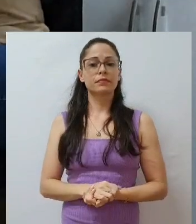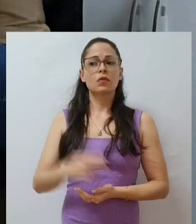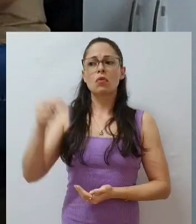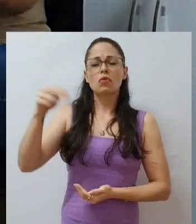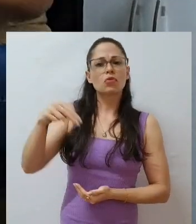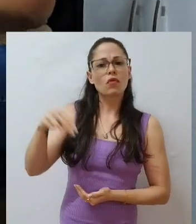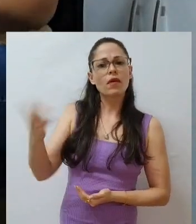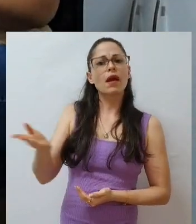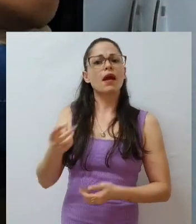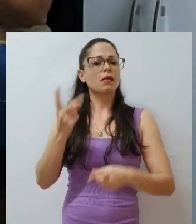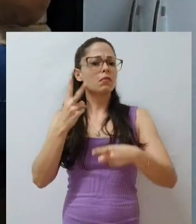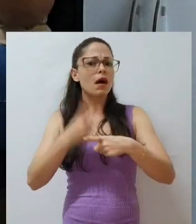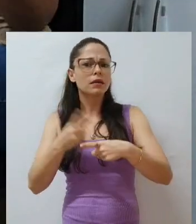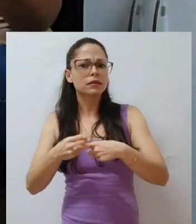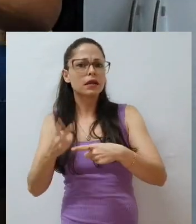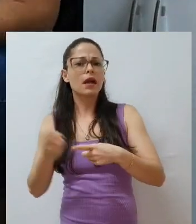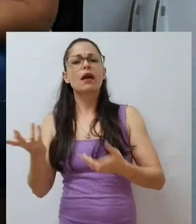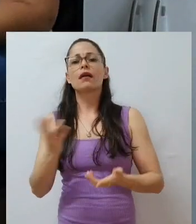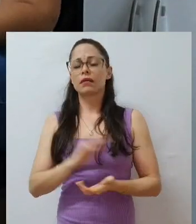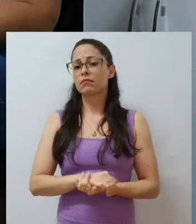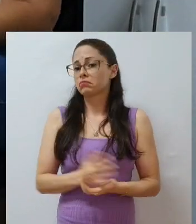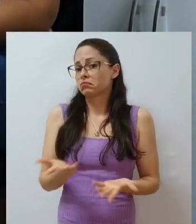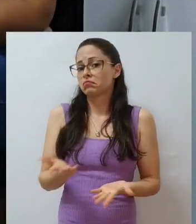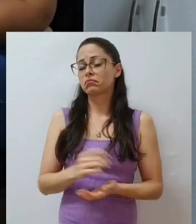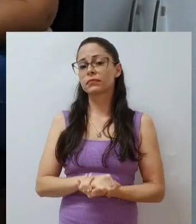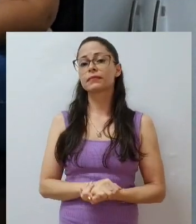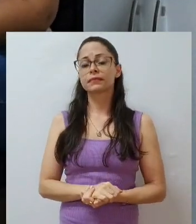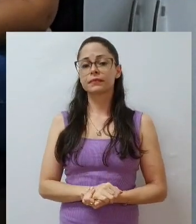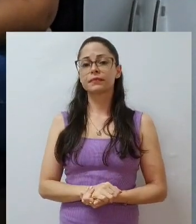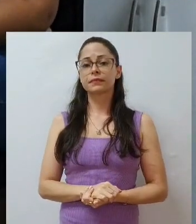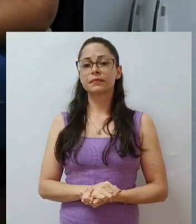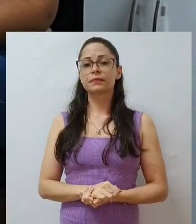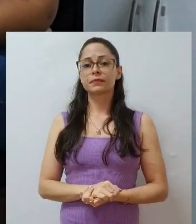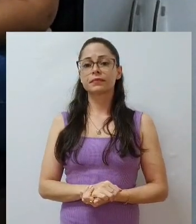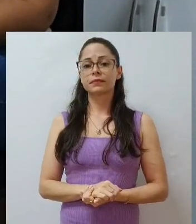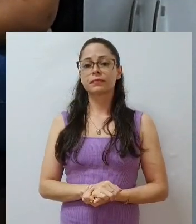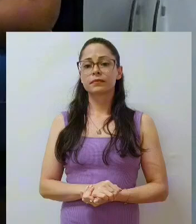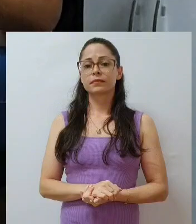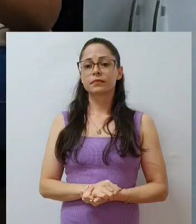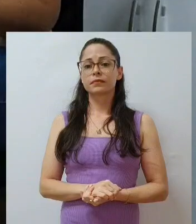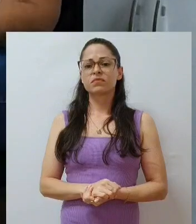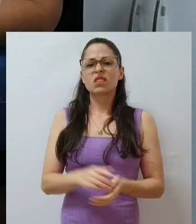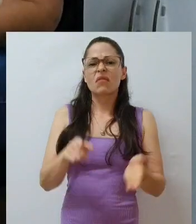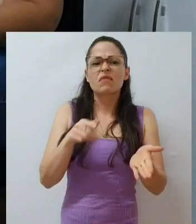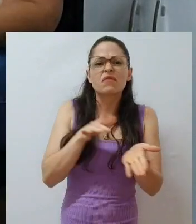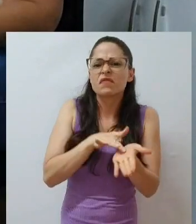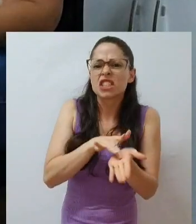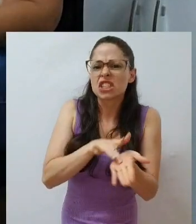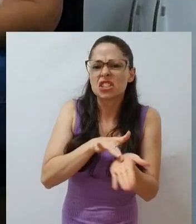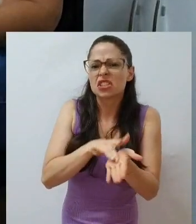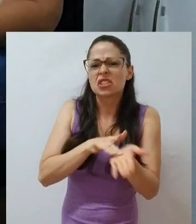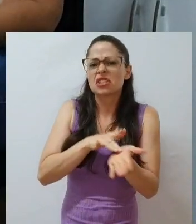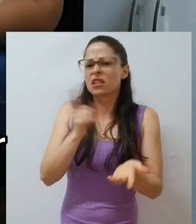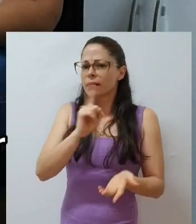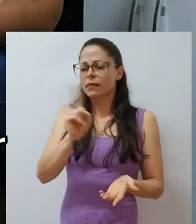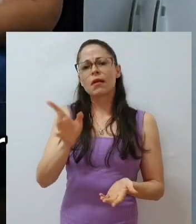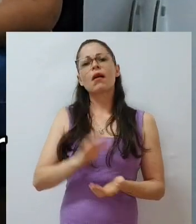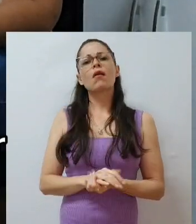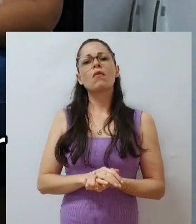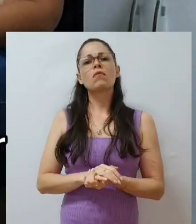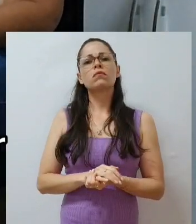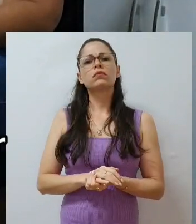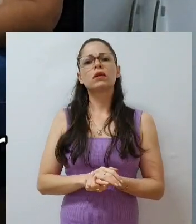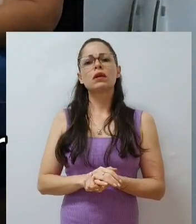uma novela, em uma série, sei lá, alguma coisa assim. E não ter que fingir.